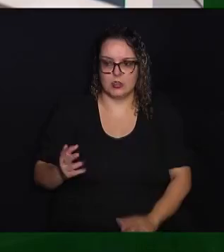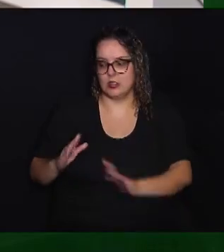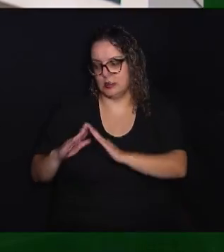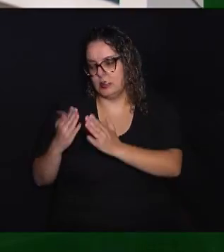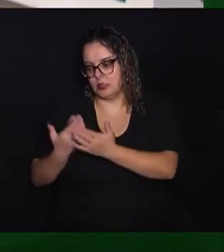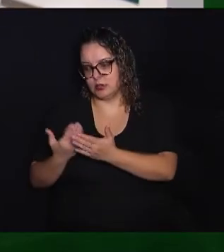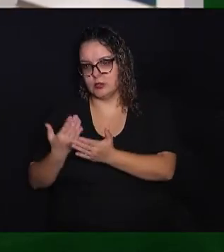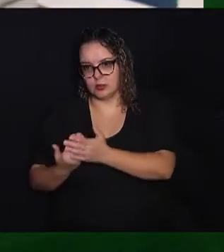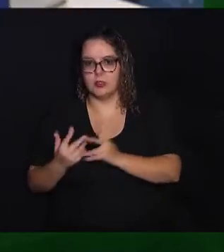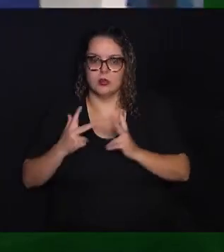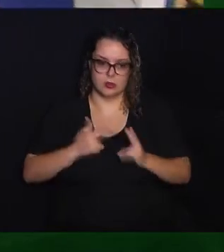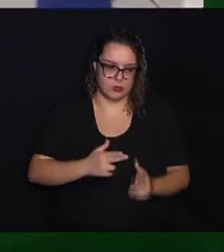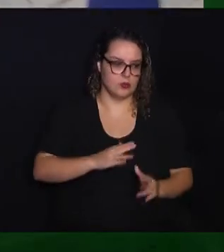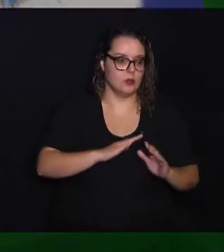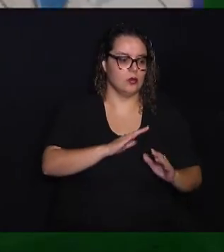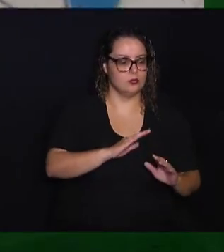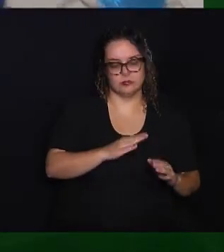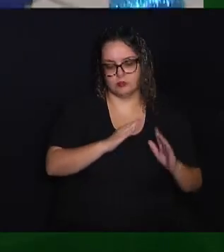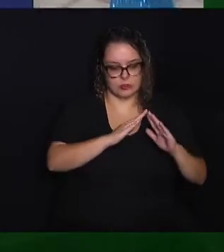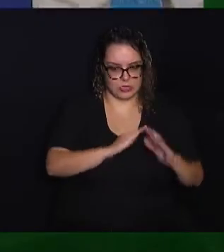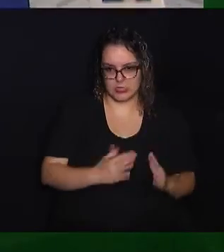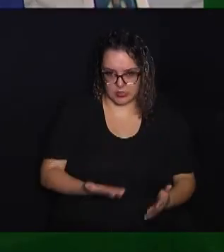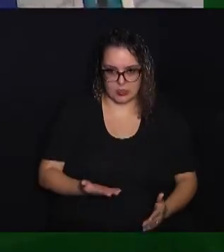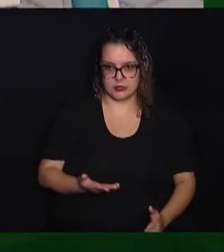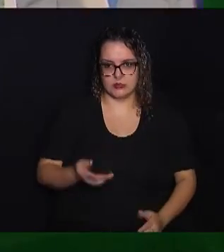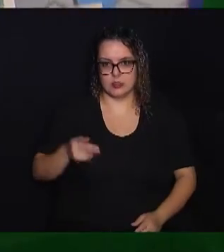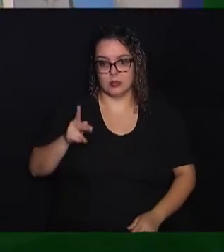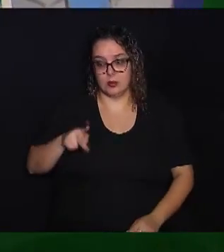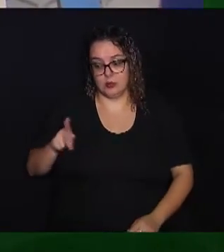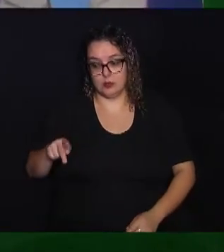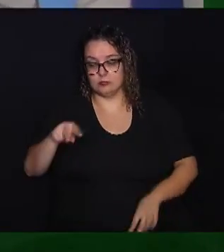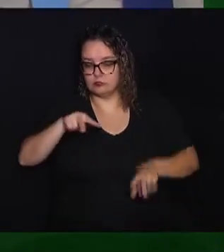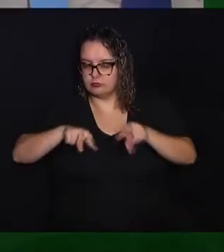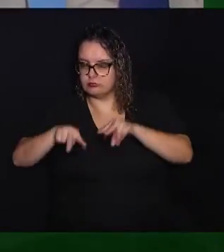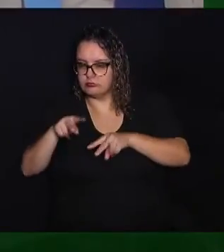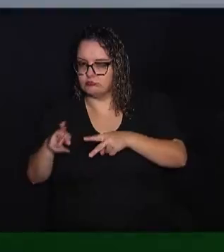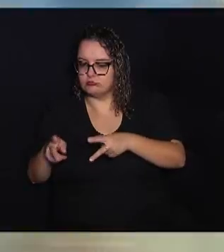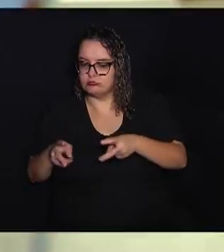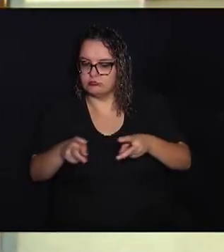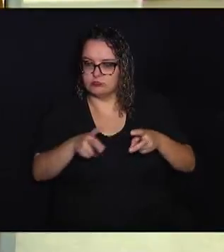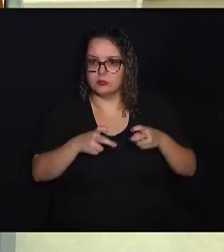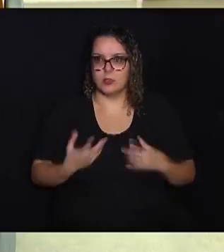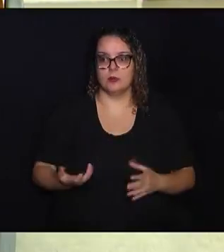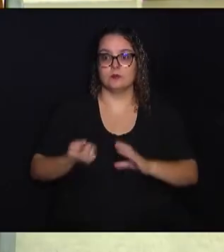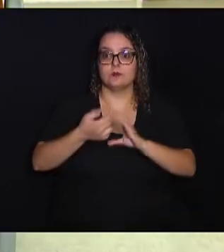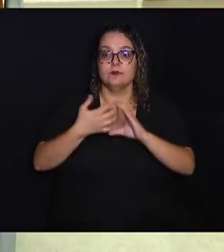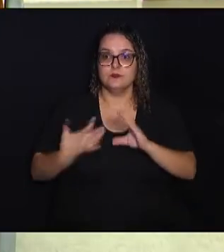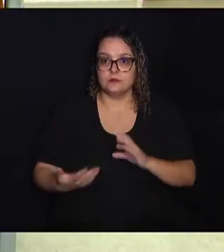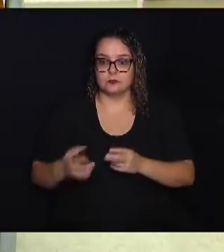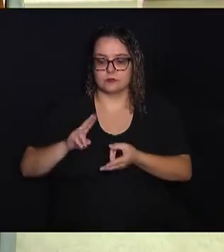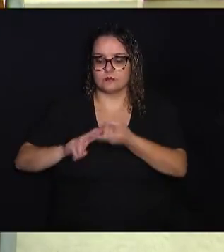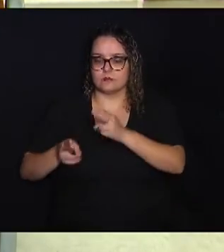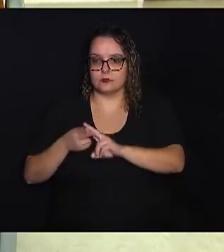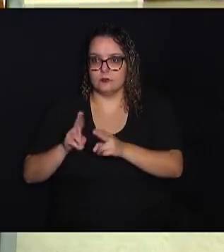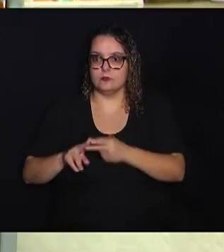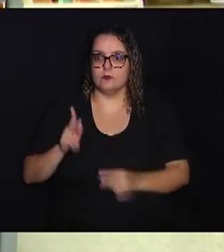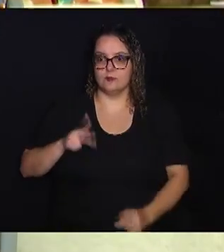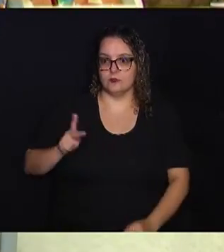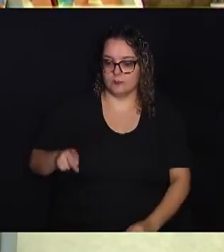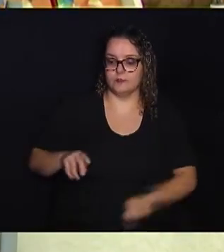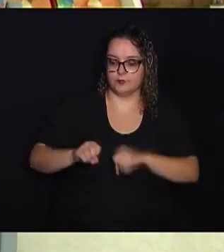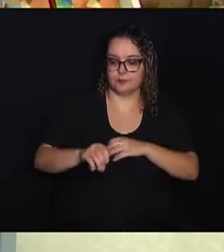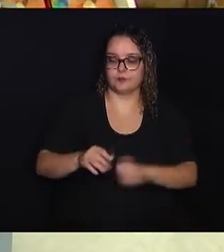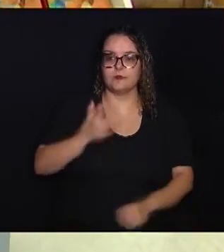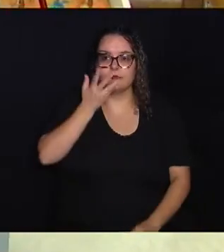da escola, esse olhar do professor, mais uma das especialidades, mais uma das características e habilidades que o professor da educação infantil